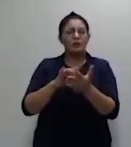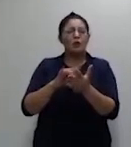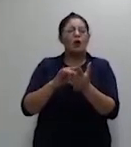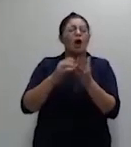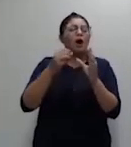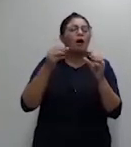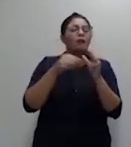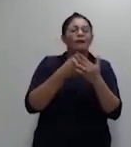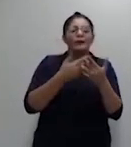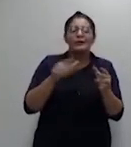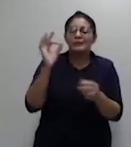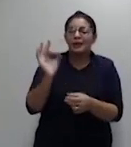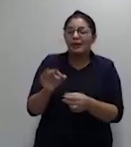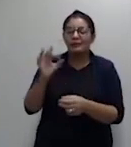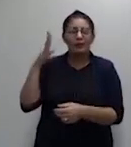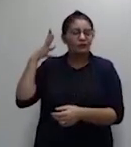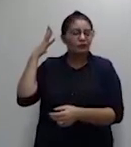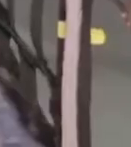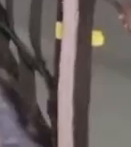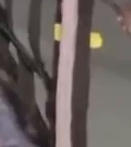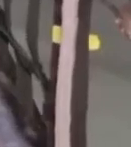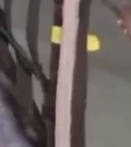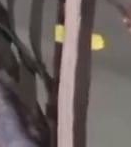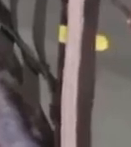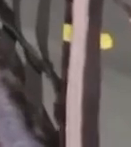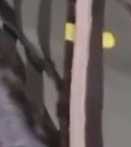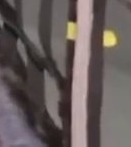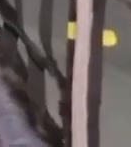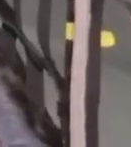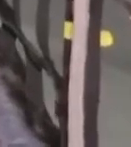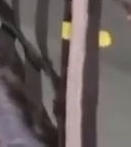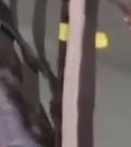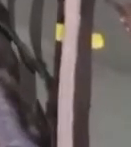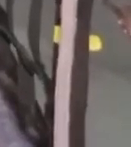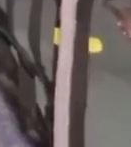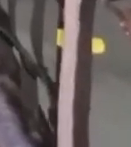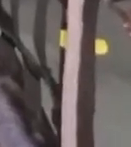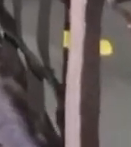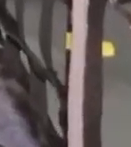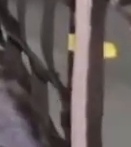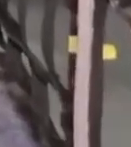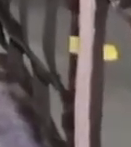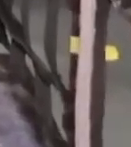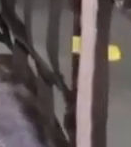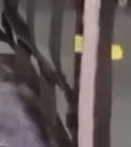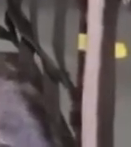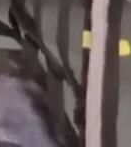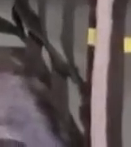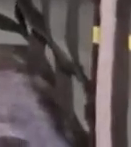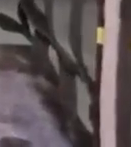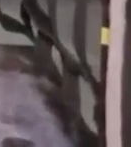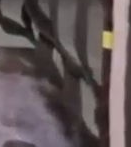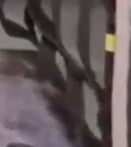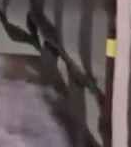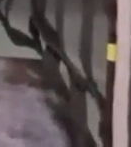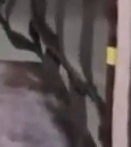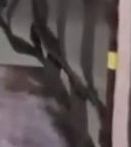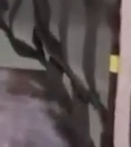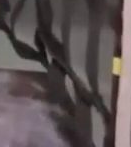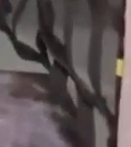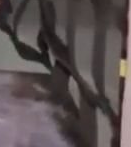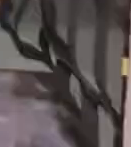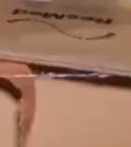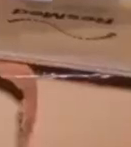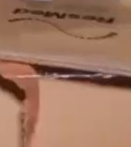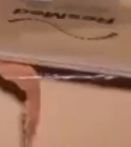servidores públicos além de três empresários em uma manobra conhecida como triangulação a empresa fornecedora de equipamentos